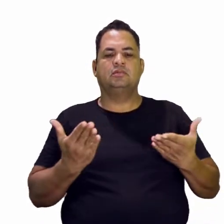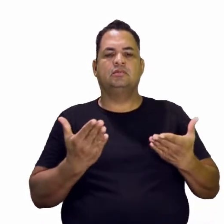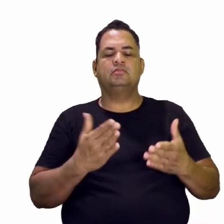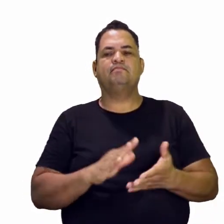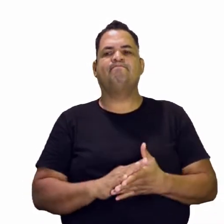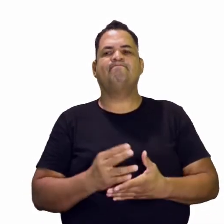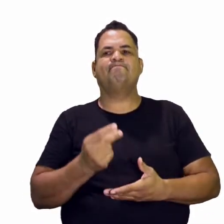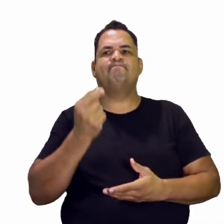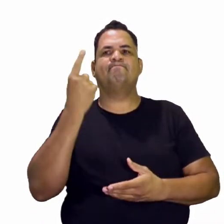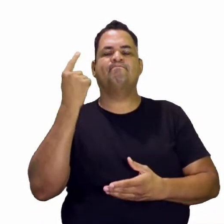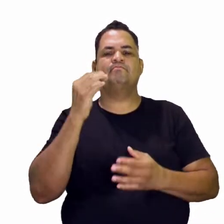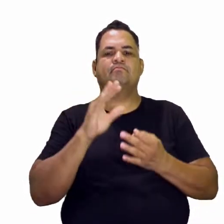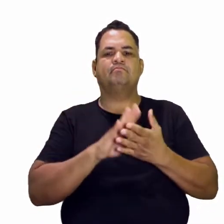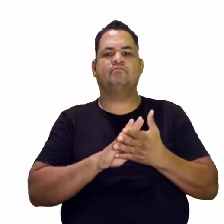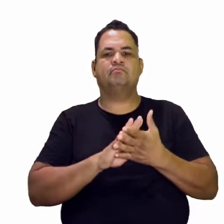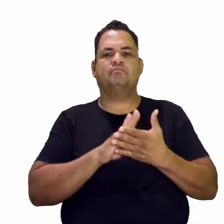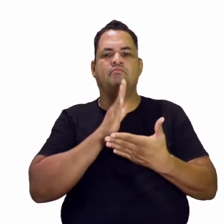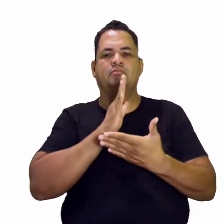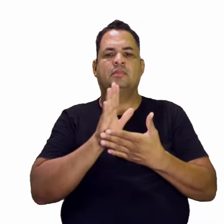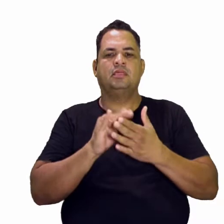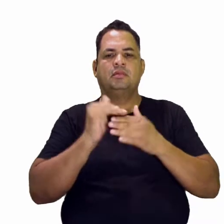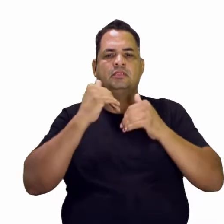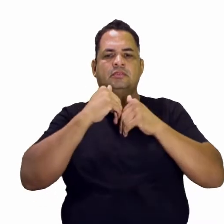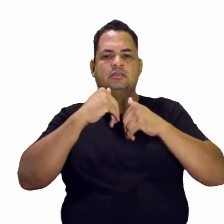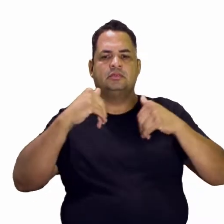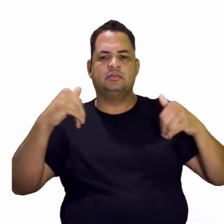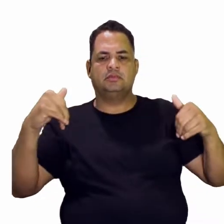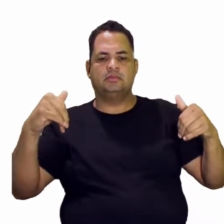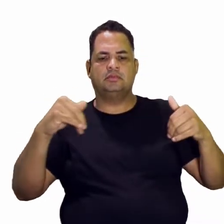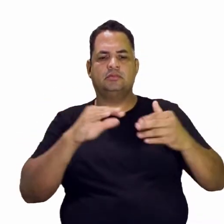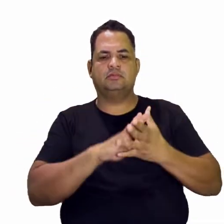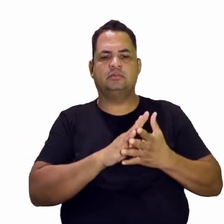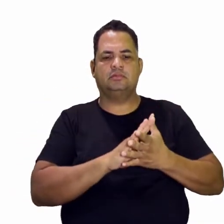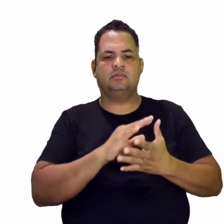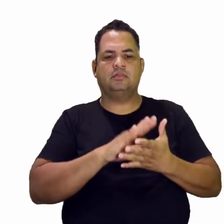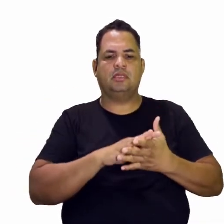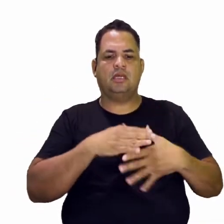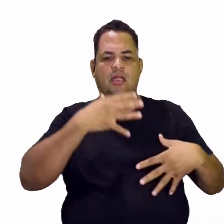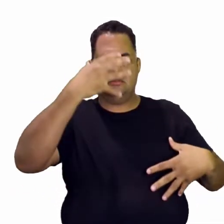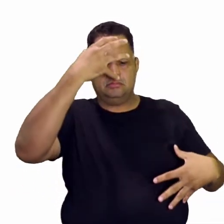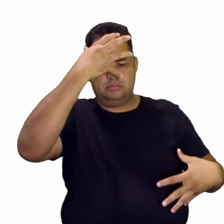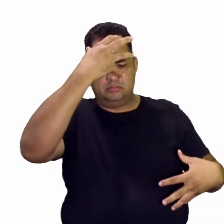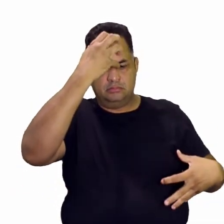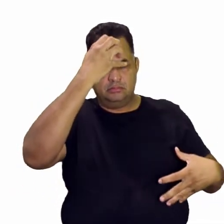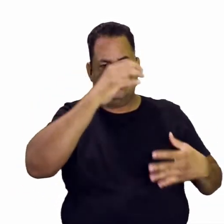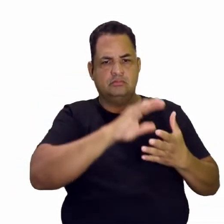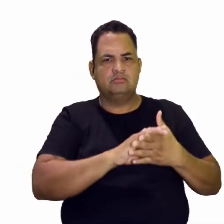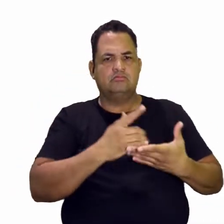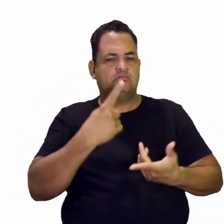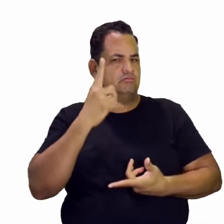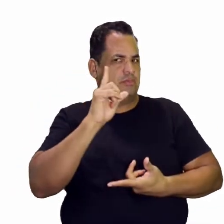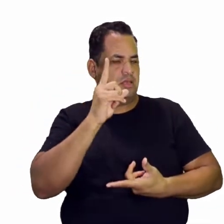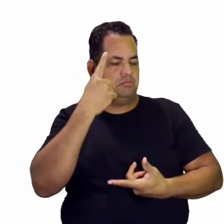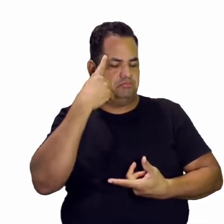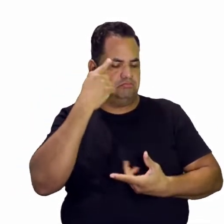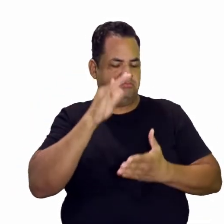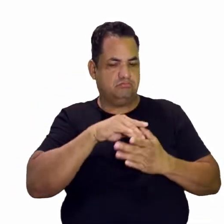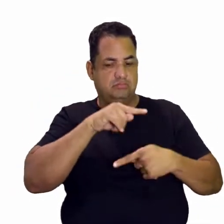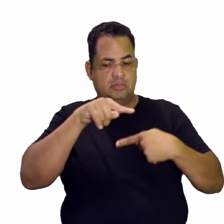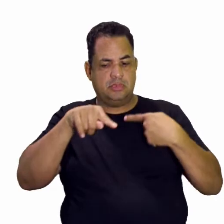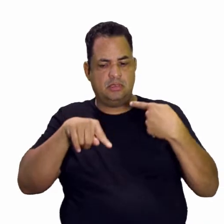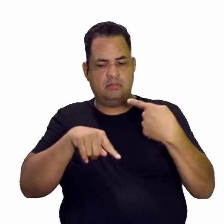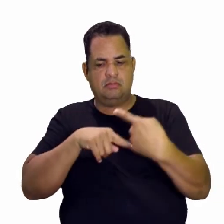era como se fosse um divisor dos primatas irracionais para o processo